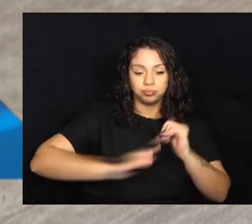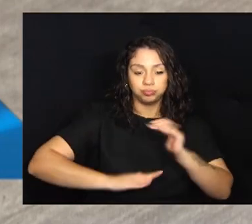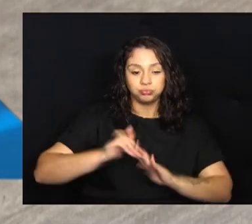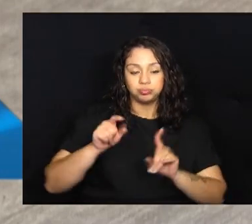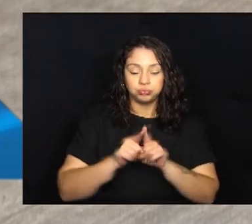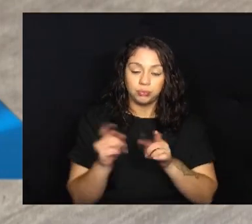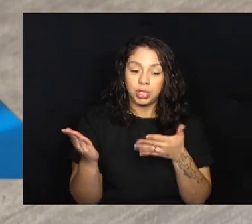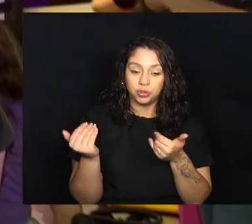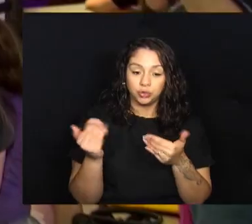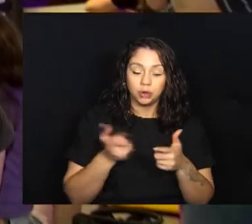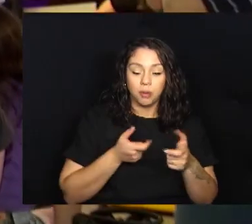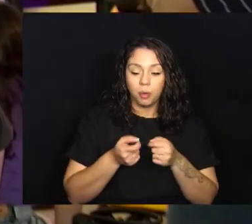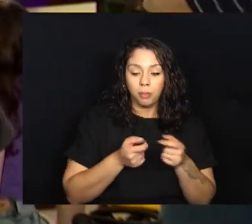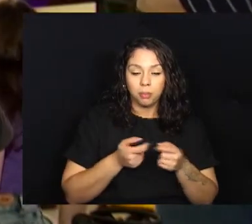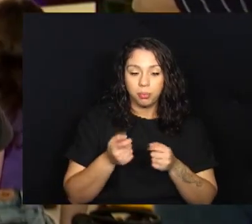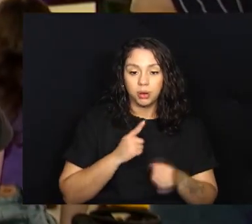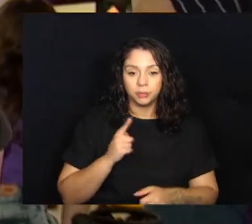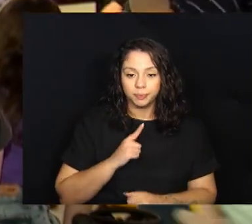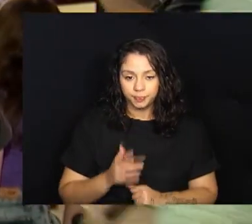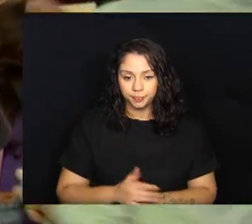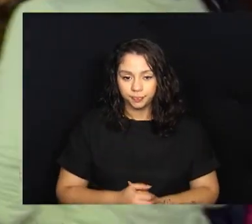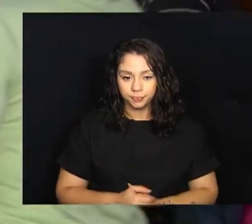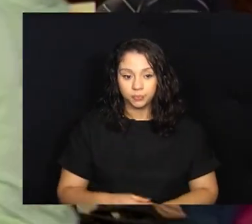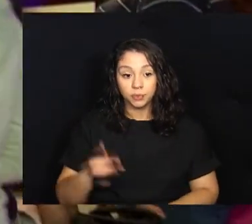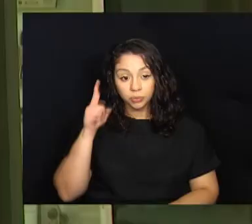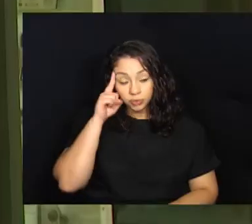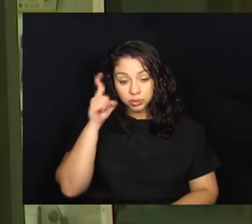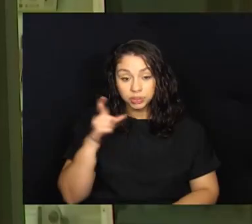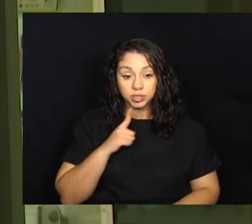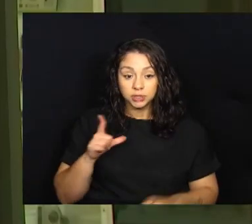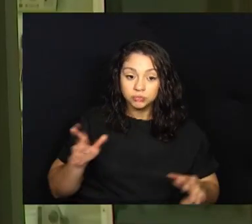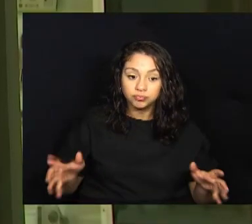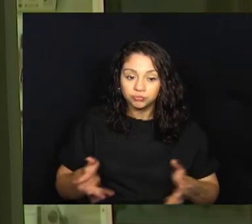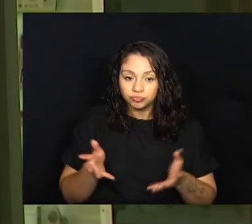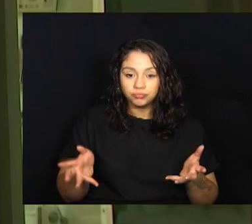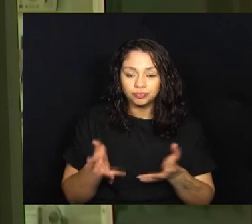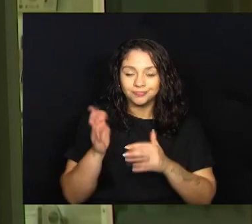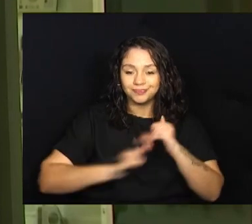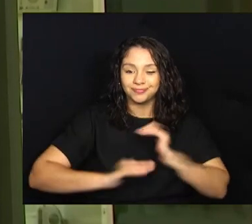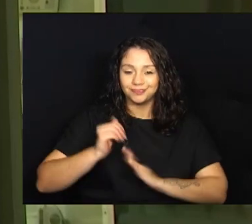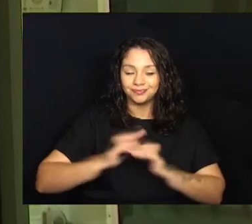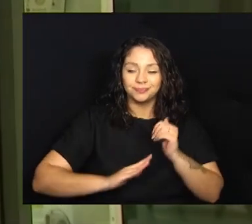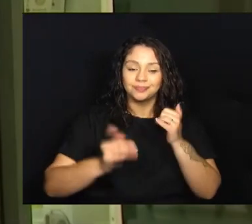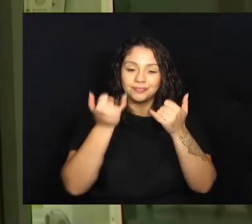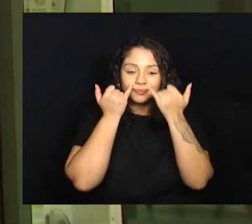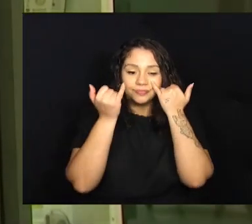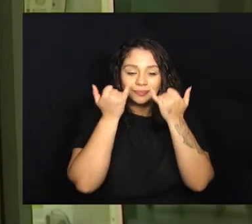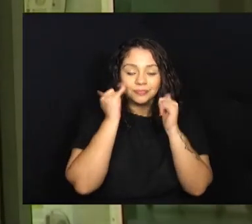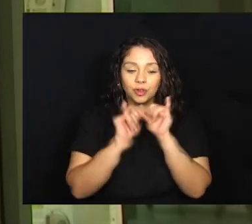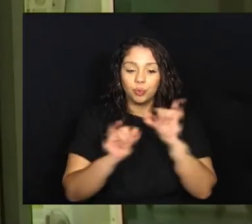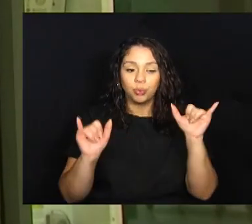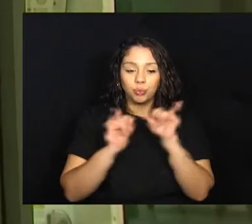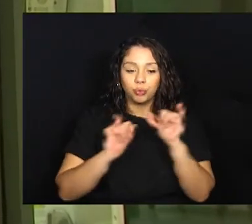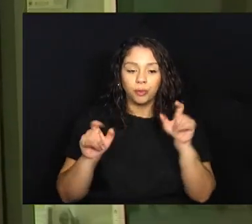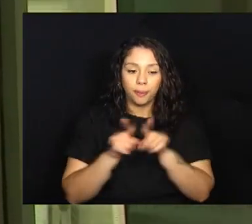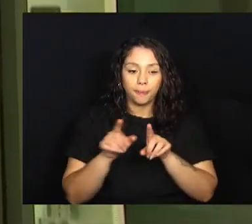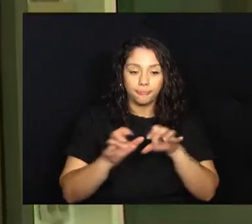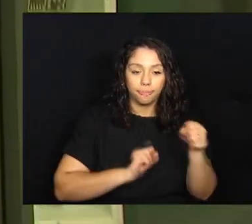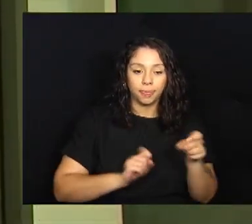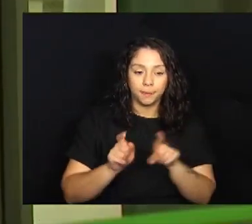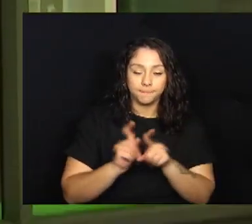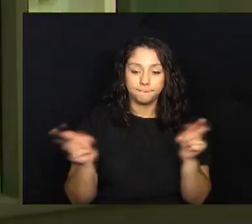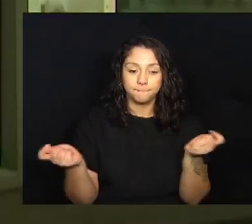juventude, ter regulamentado. Na data serão promovidas ações para divulgação, formação,